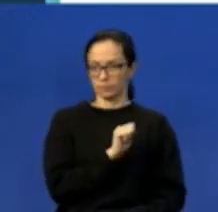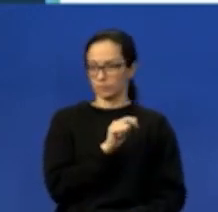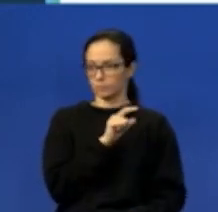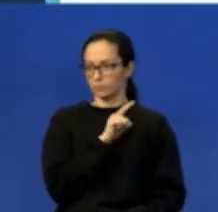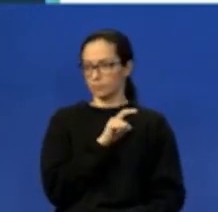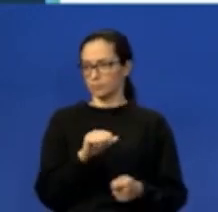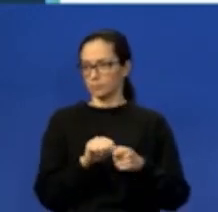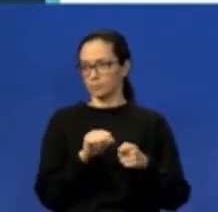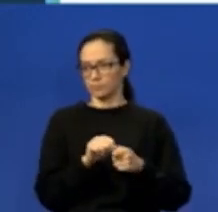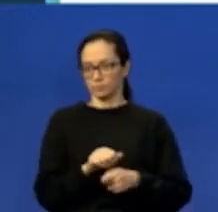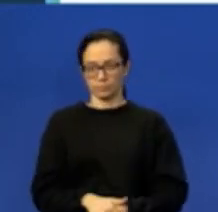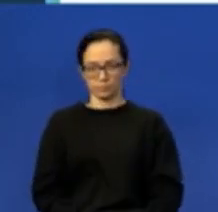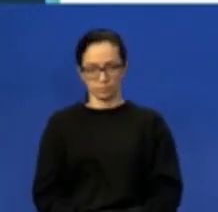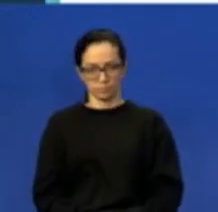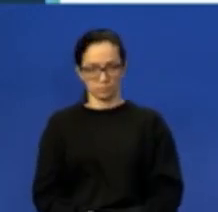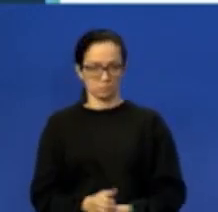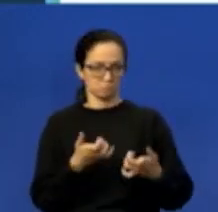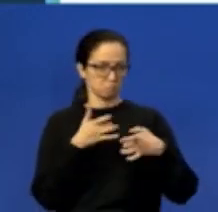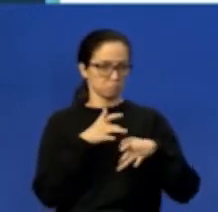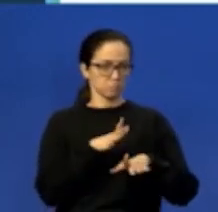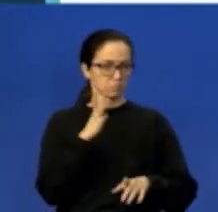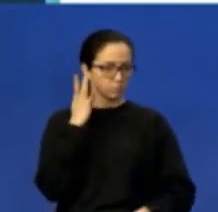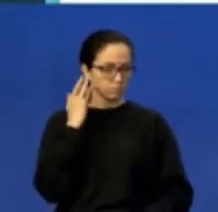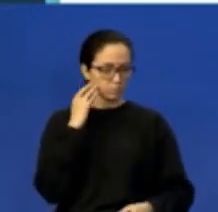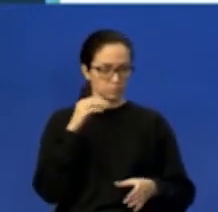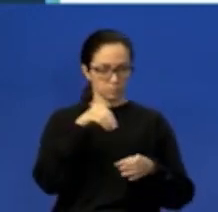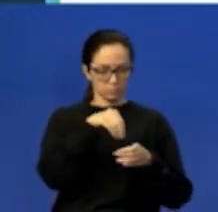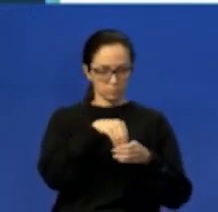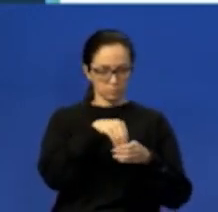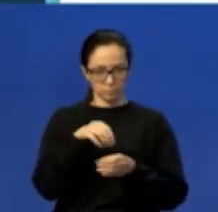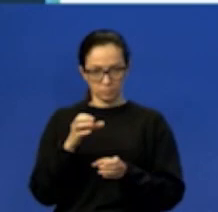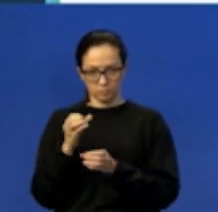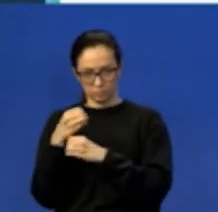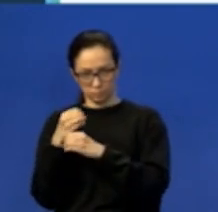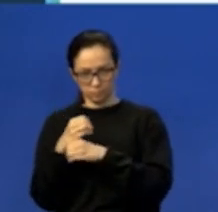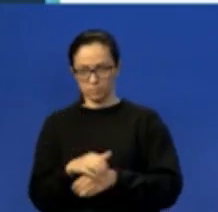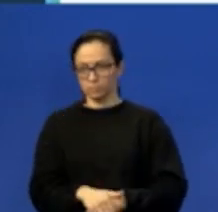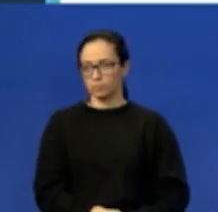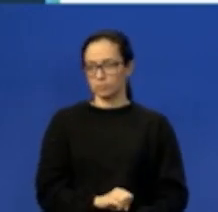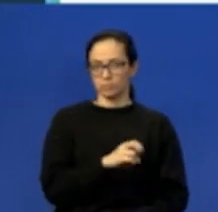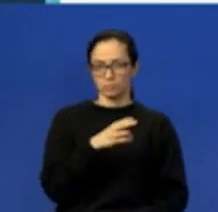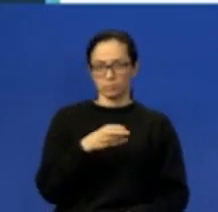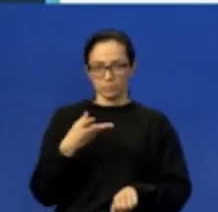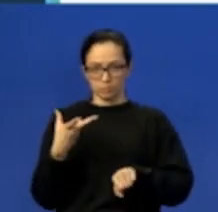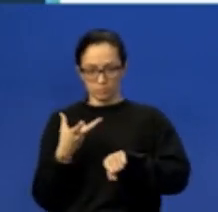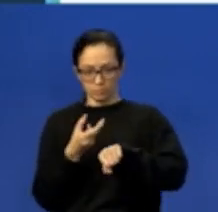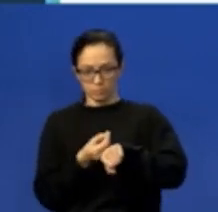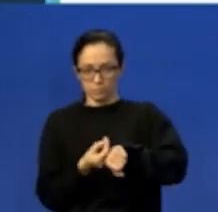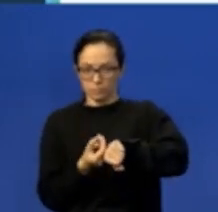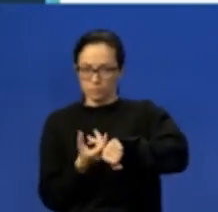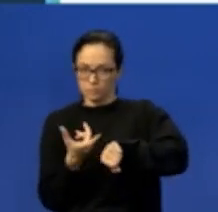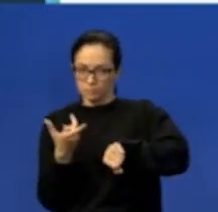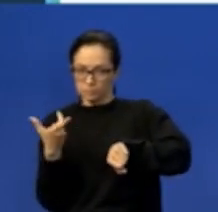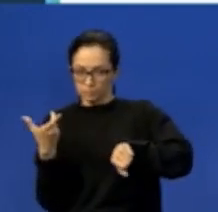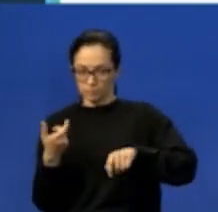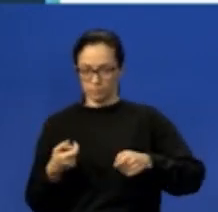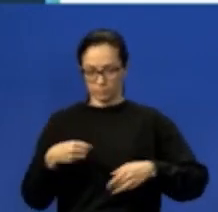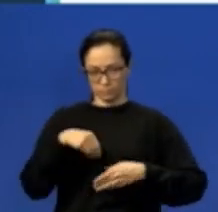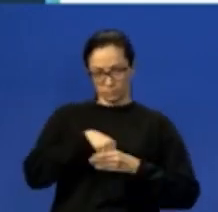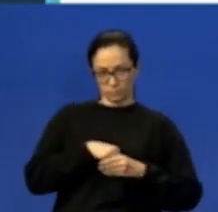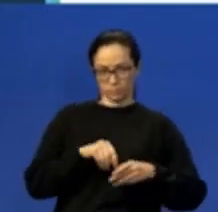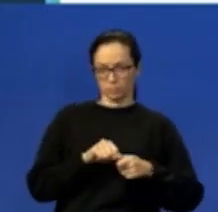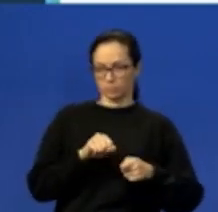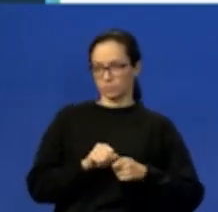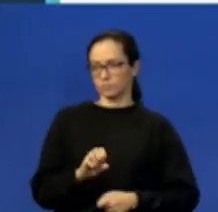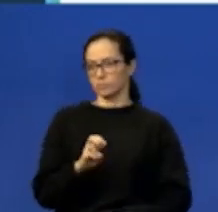micção espontânea. Nós temos também o tipo de coleta de urina que pode ser realizado por cateterismo uretral e a gente também tem a amostra de urina